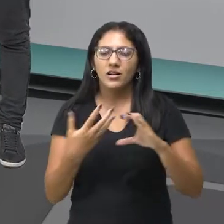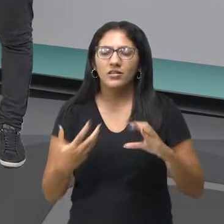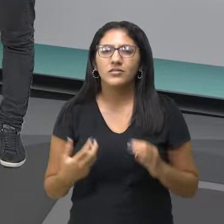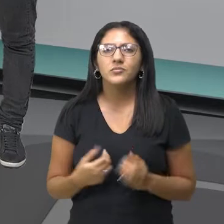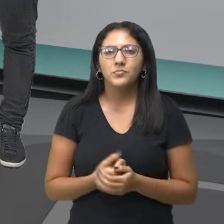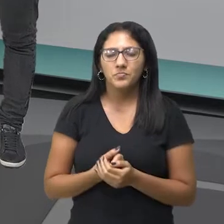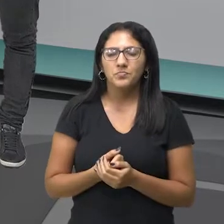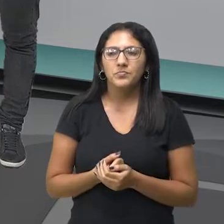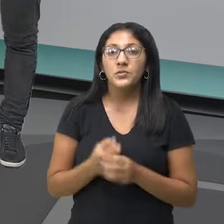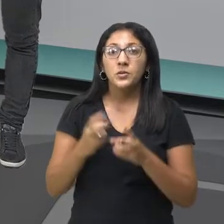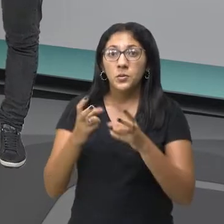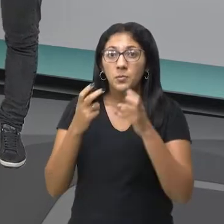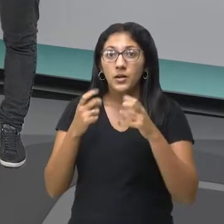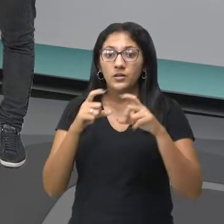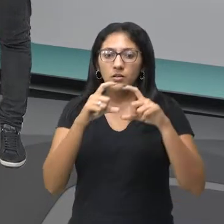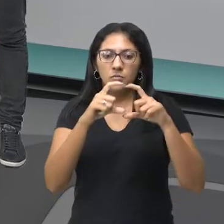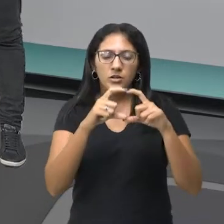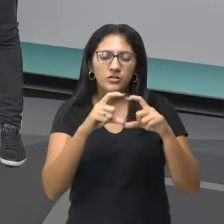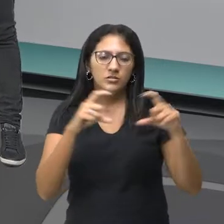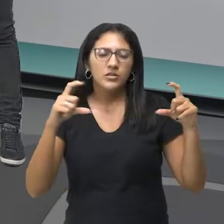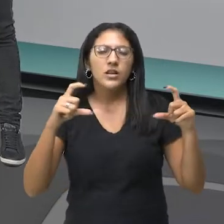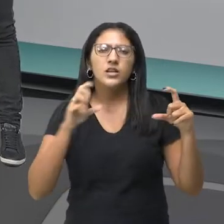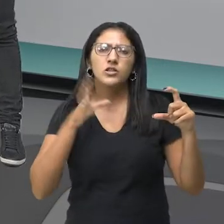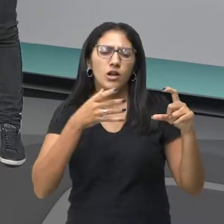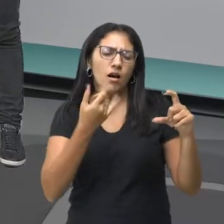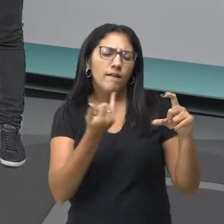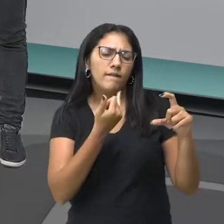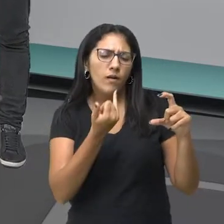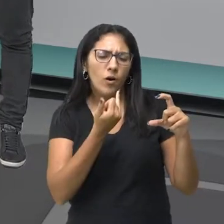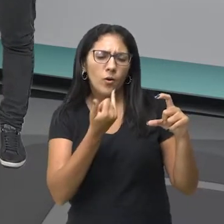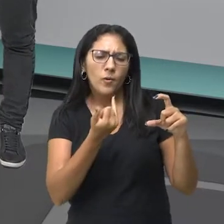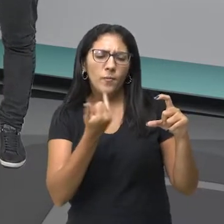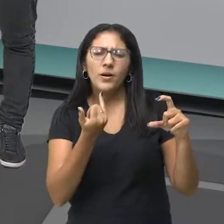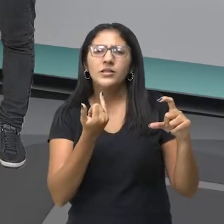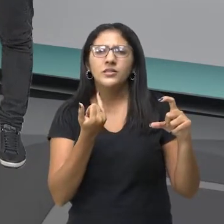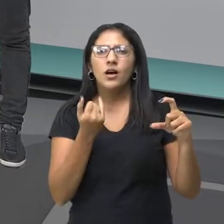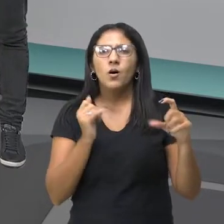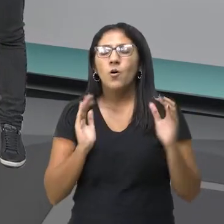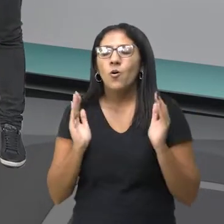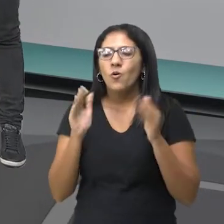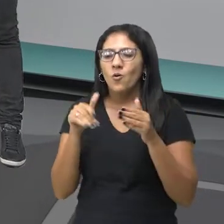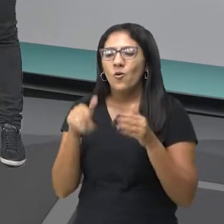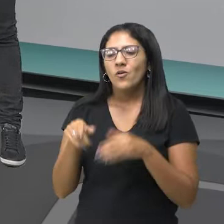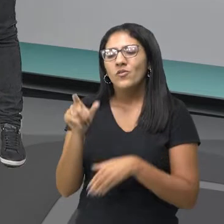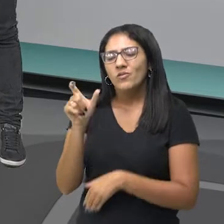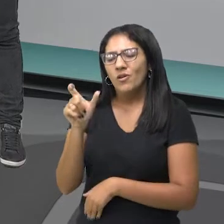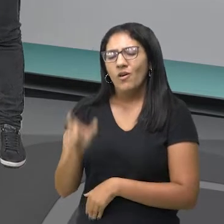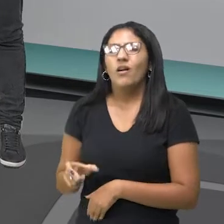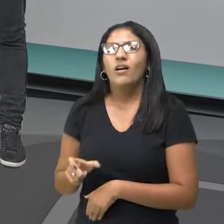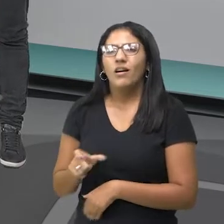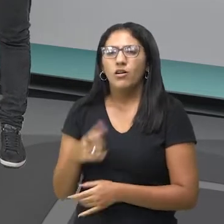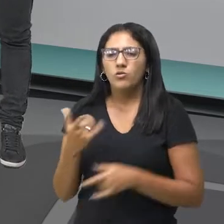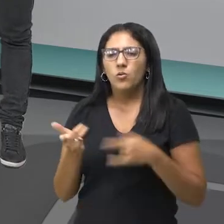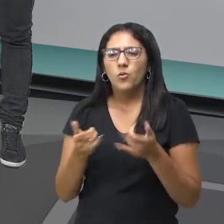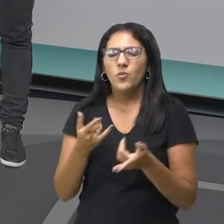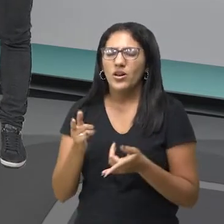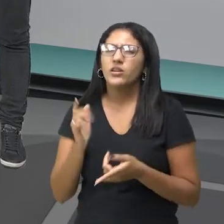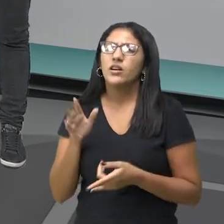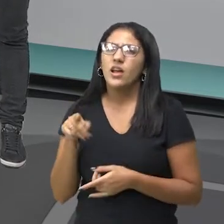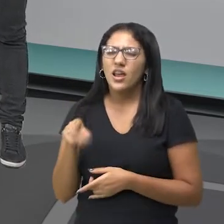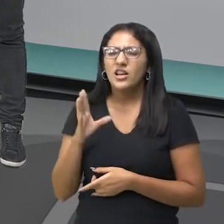que o primeiro parágrafo contextualiza a gente em relação ao super-herói, certo? Que ele já apareceu